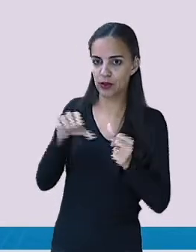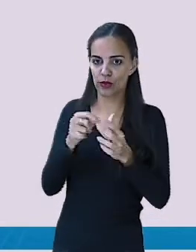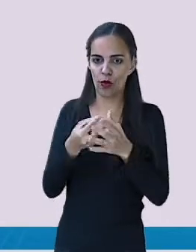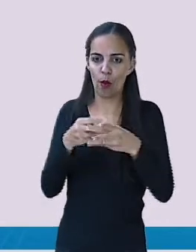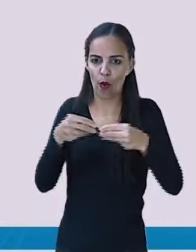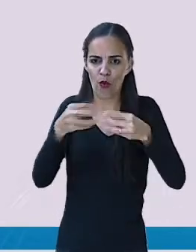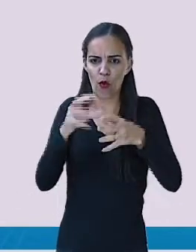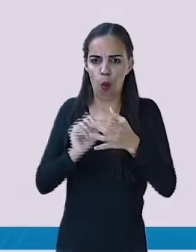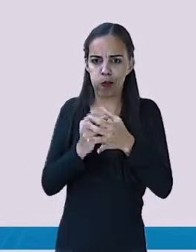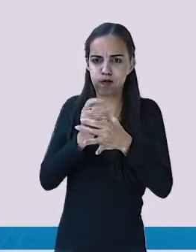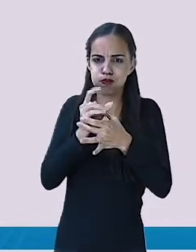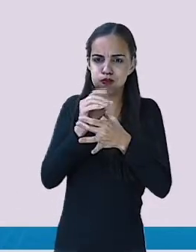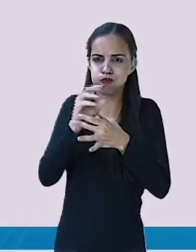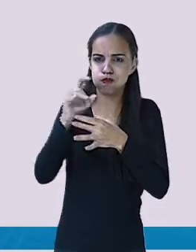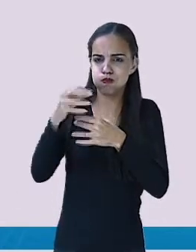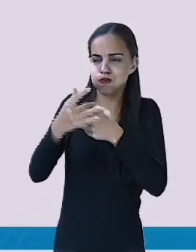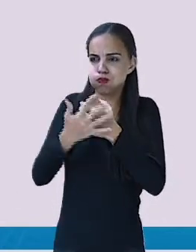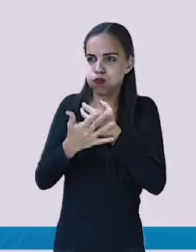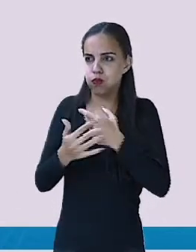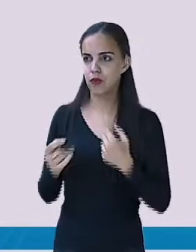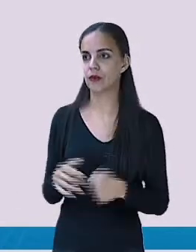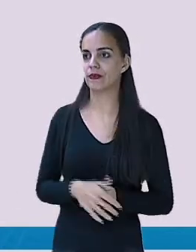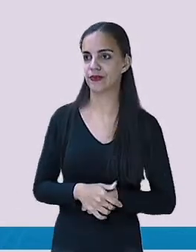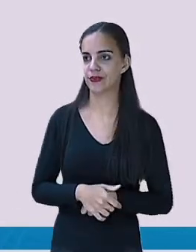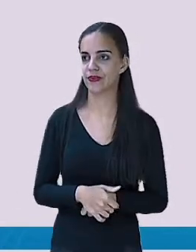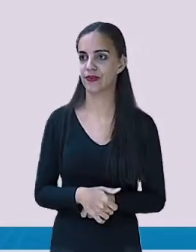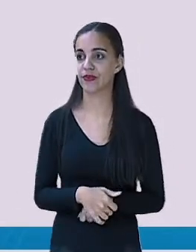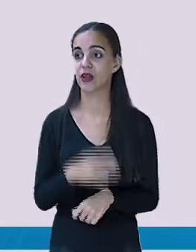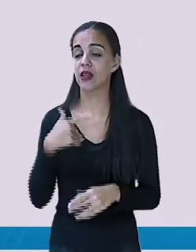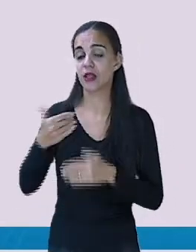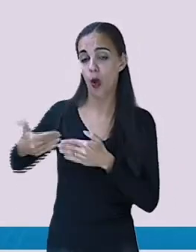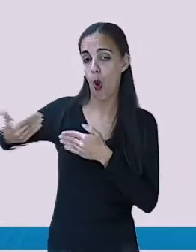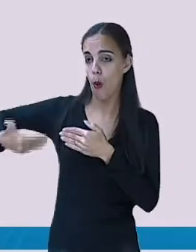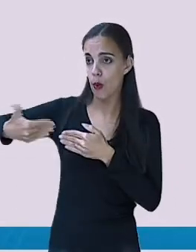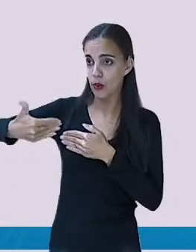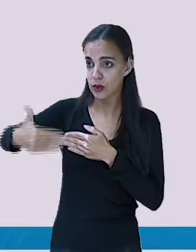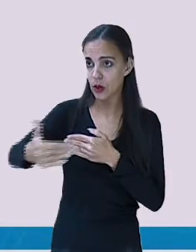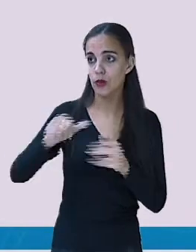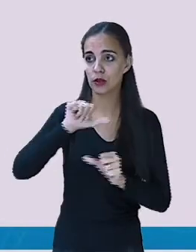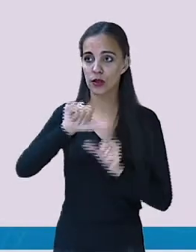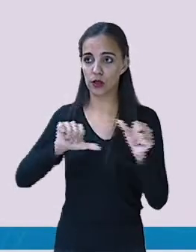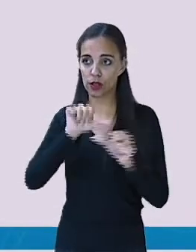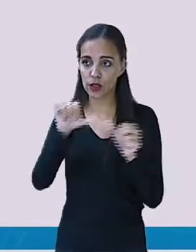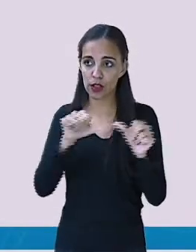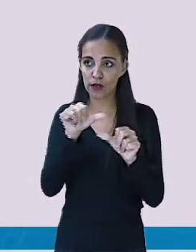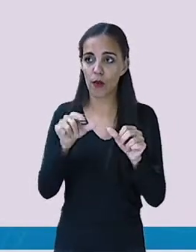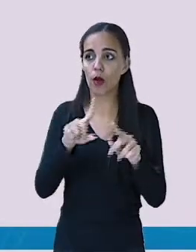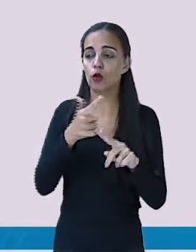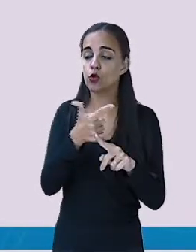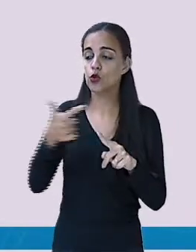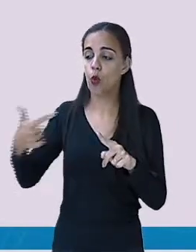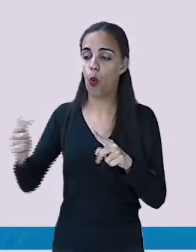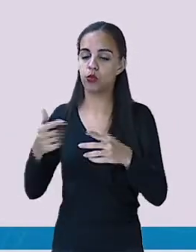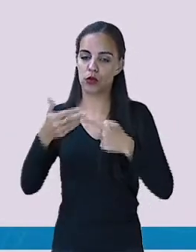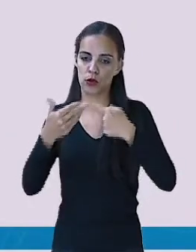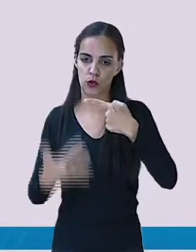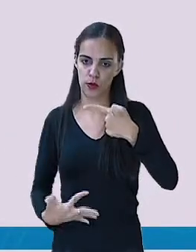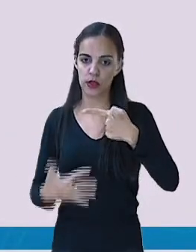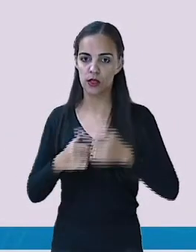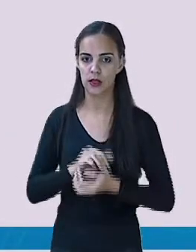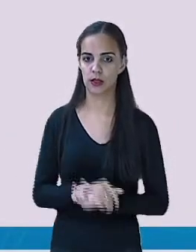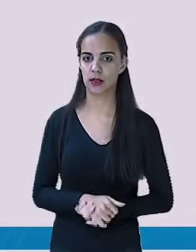transformação química exemplo de processo de formação de novas substâncias